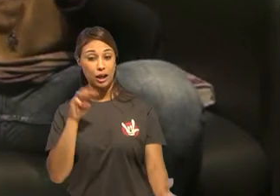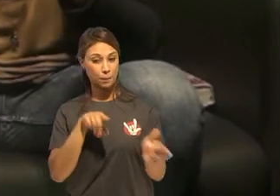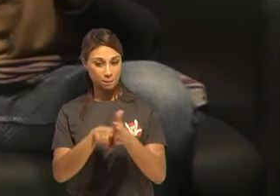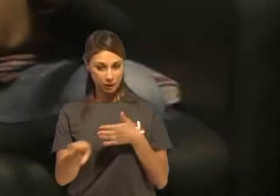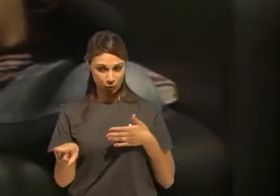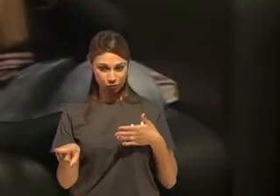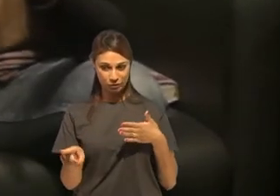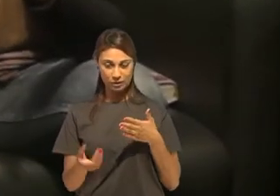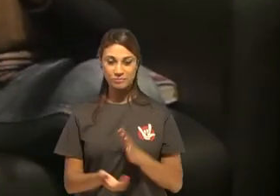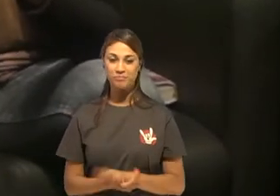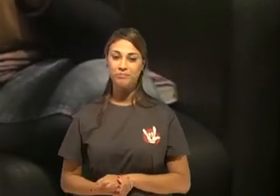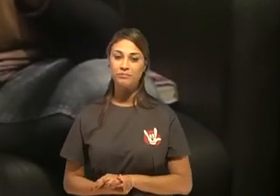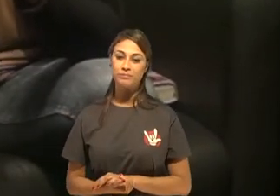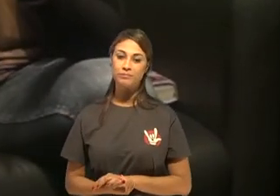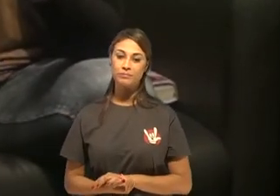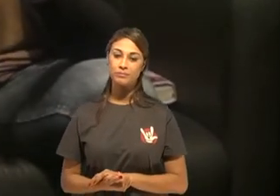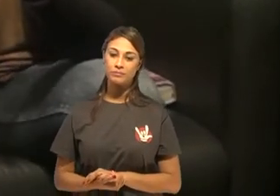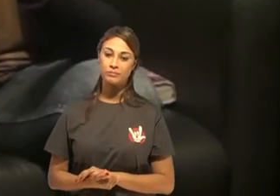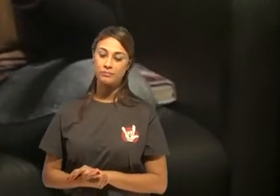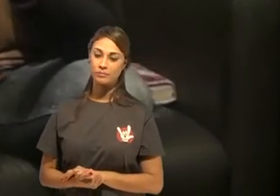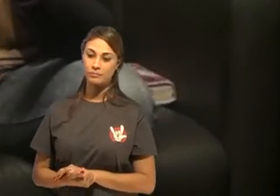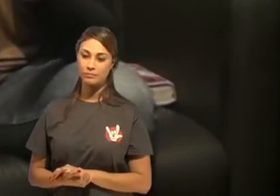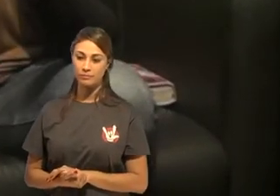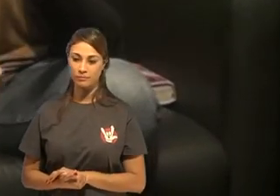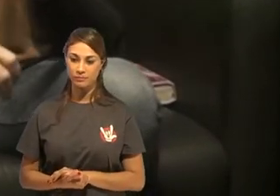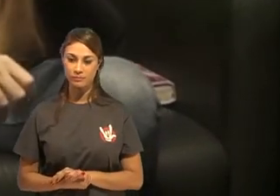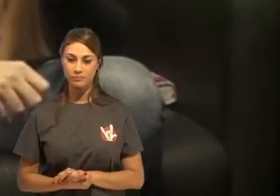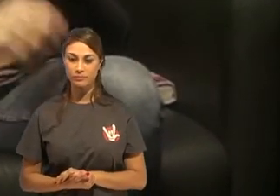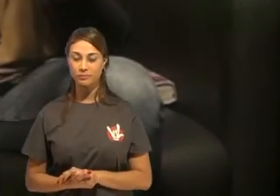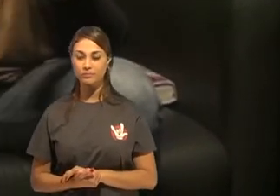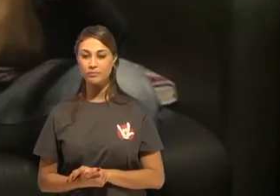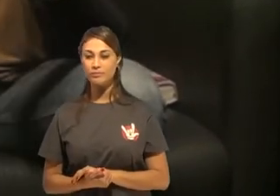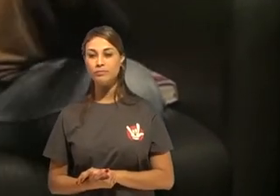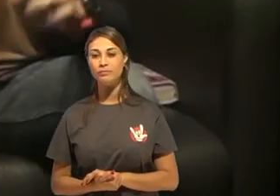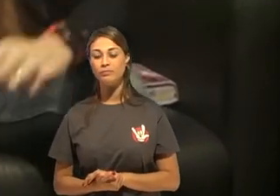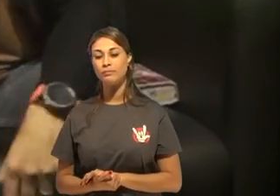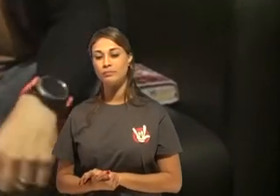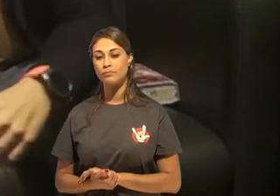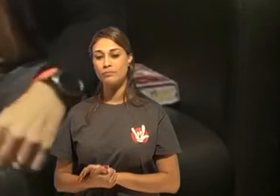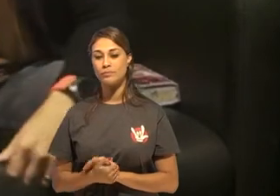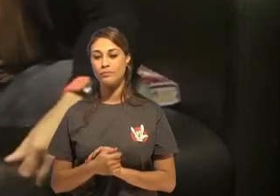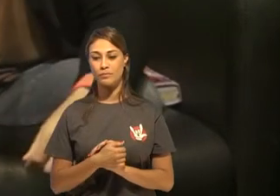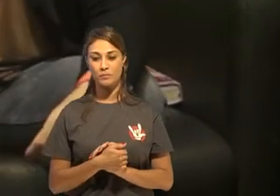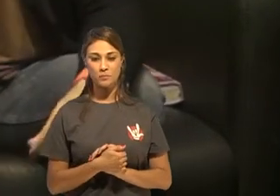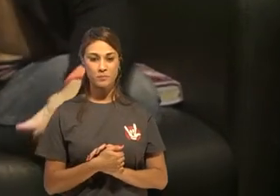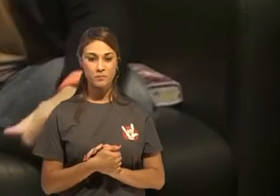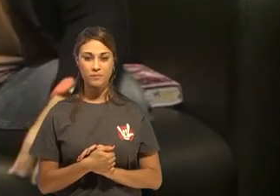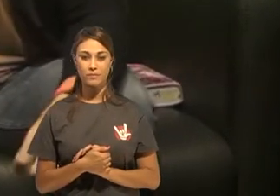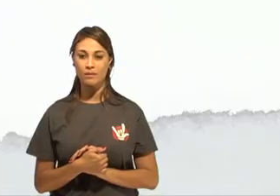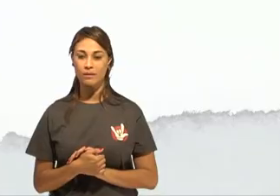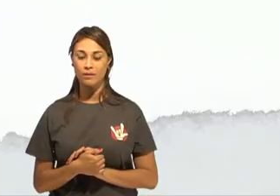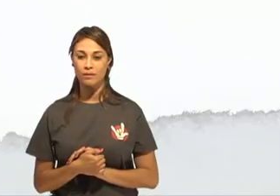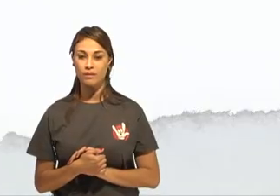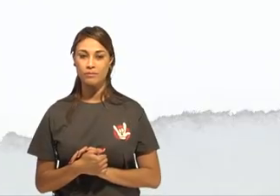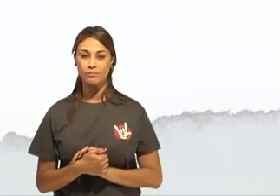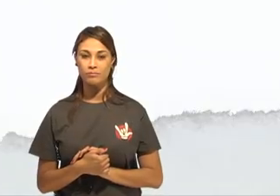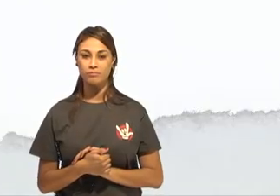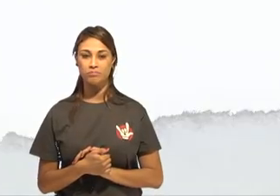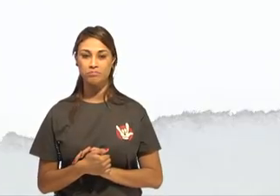pode soltar aí a terceira imagem. Vamos ver quem vai acertar. Manda bala